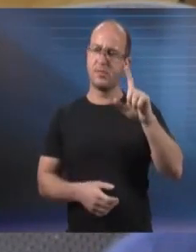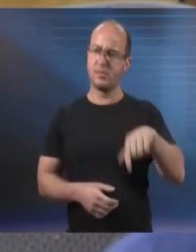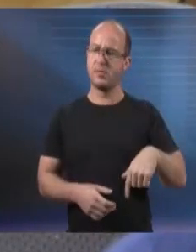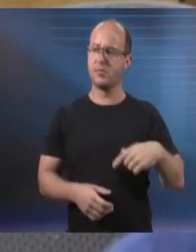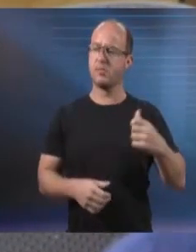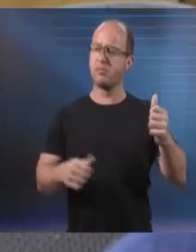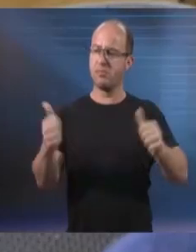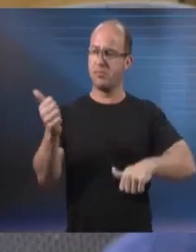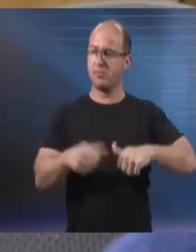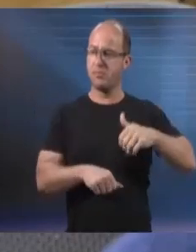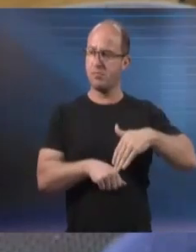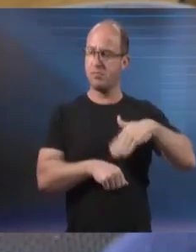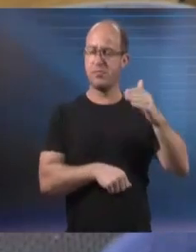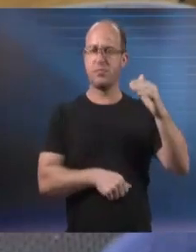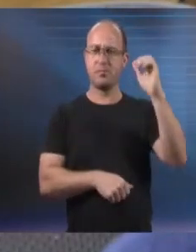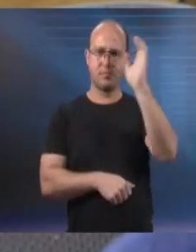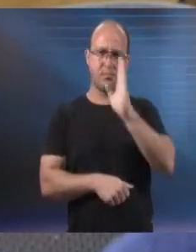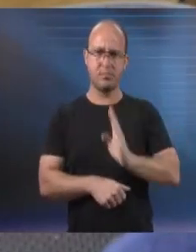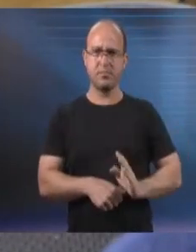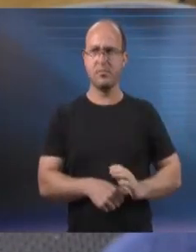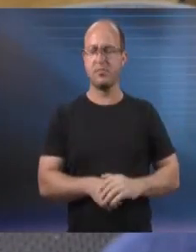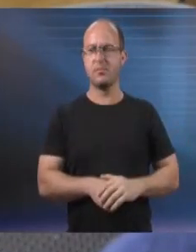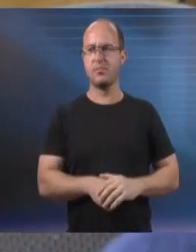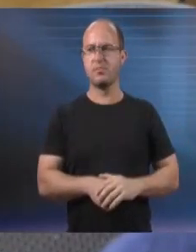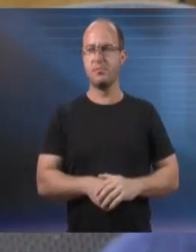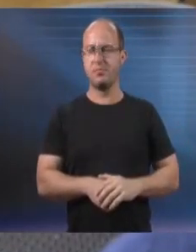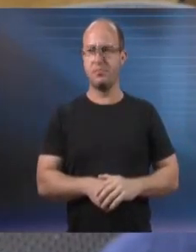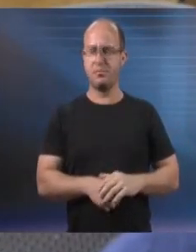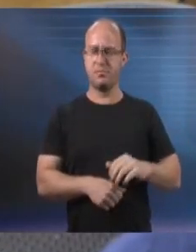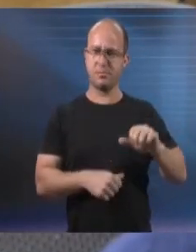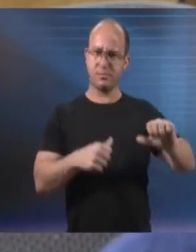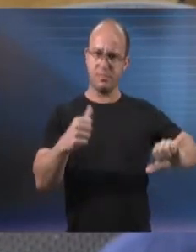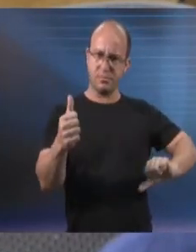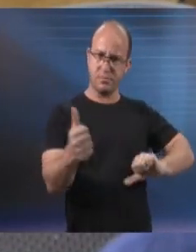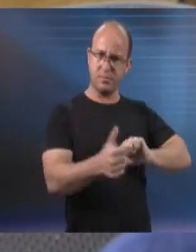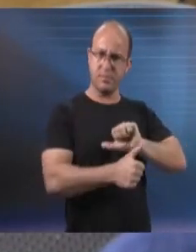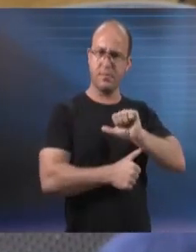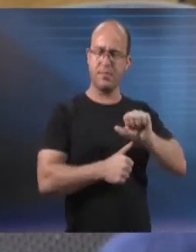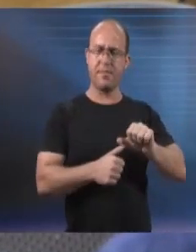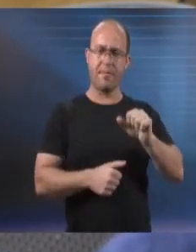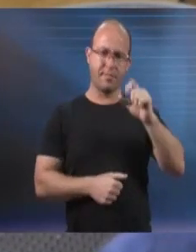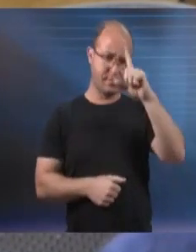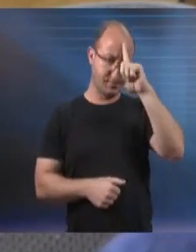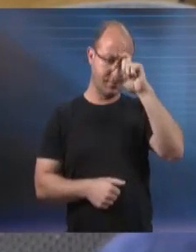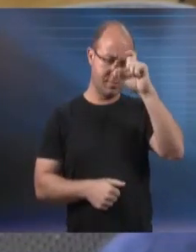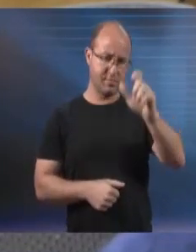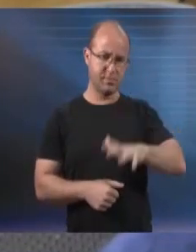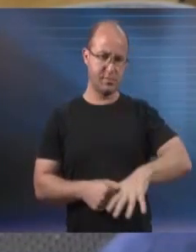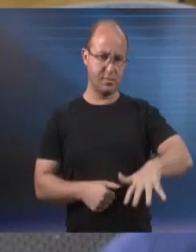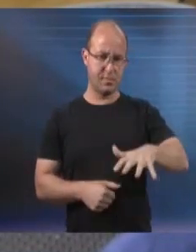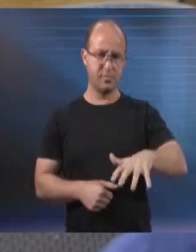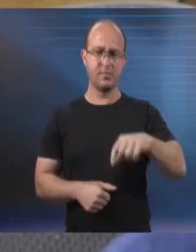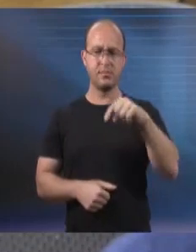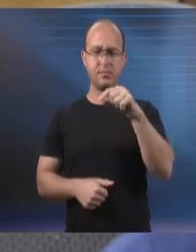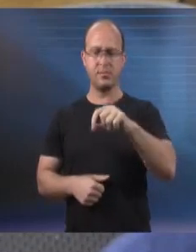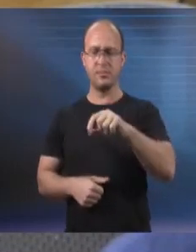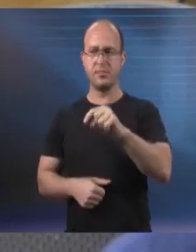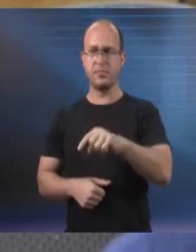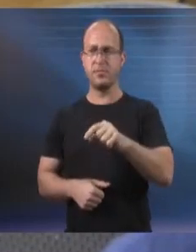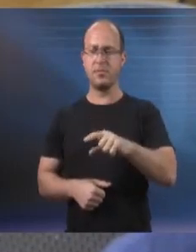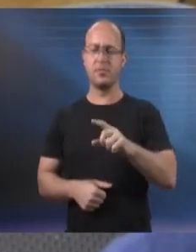bem avaliados do Brasil. E a transformação desse hospital regional em hospital universitário é de